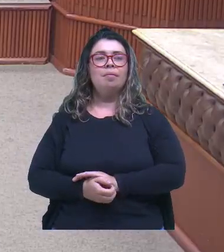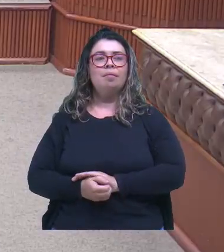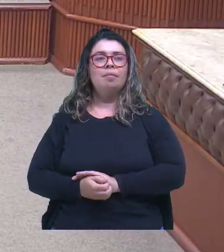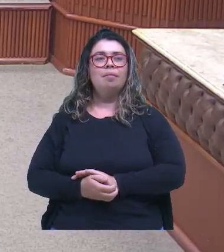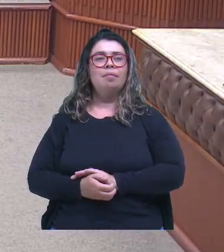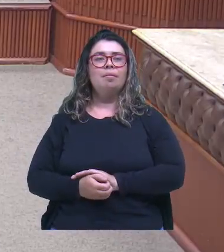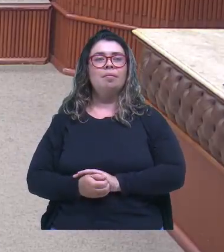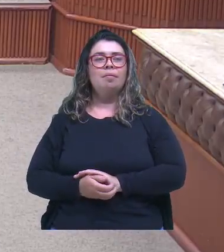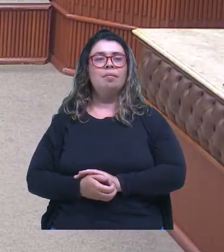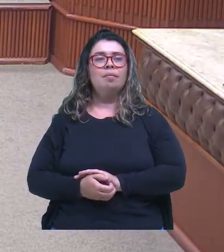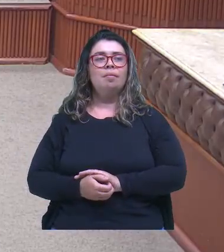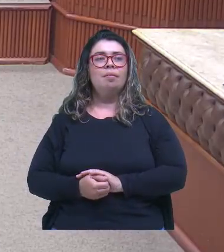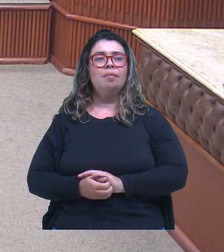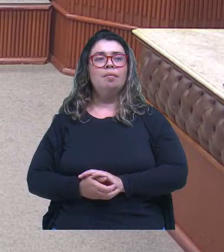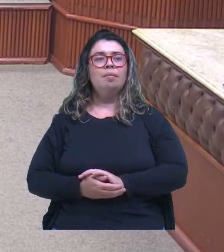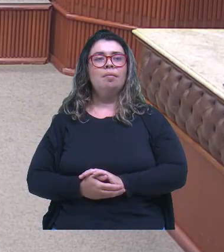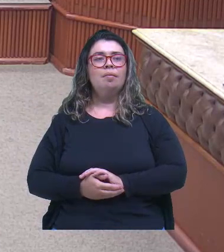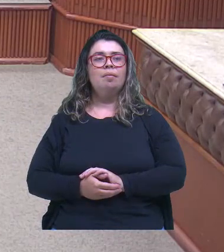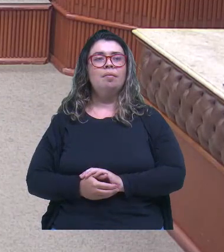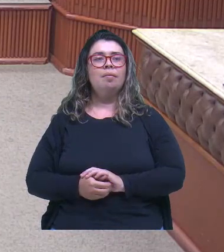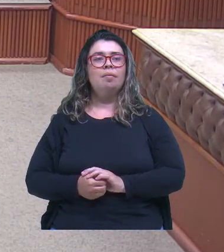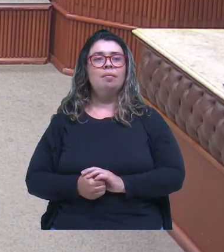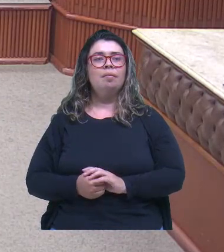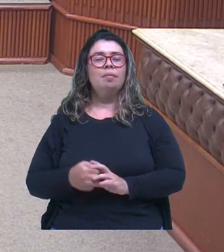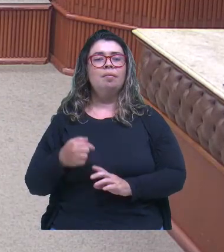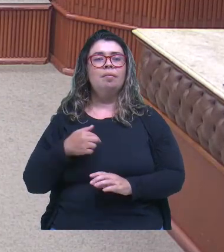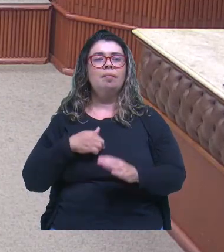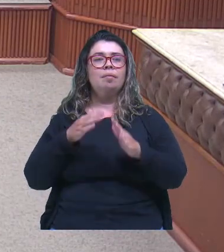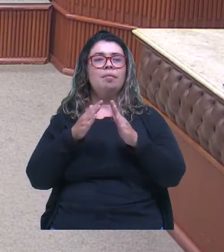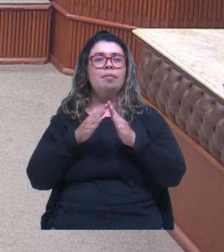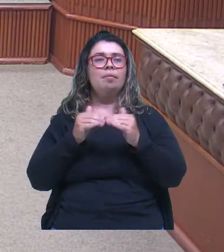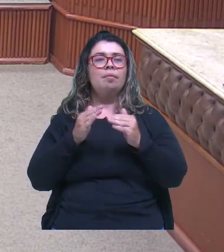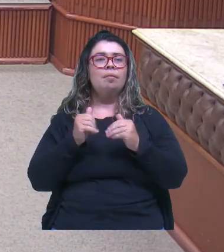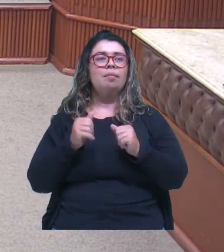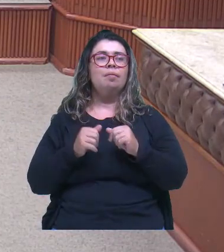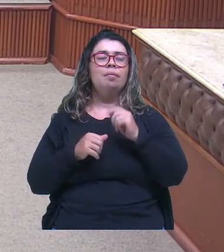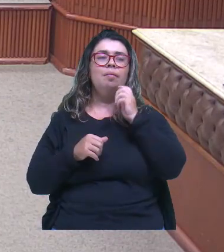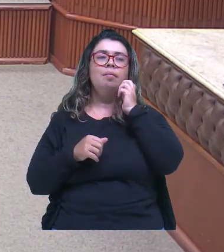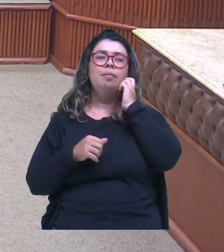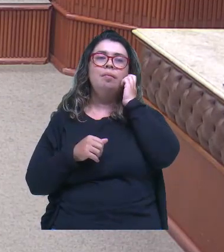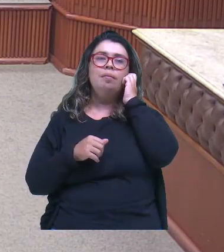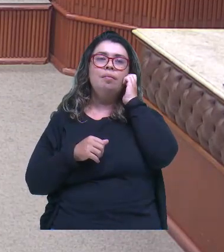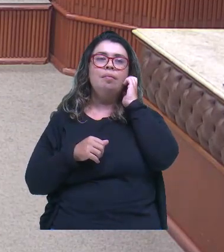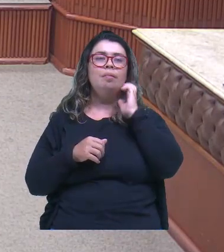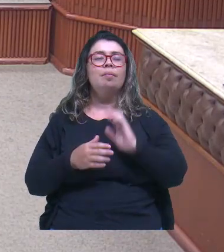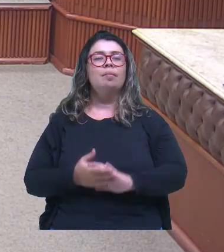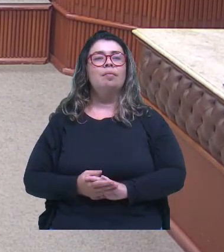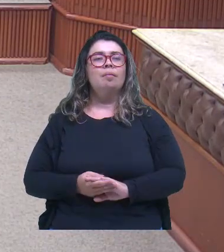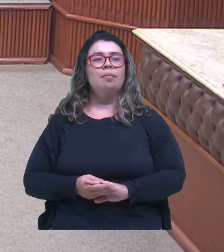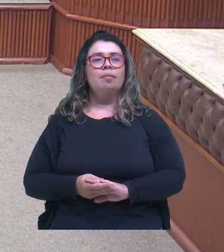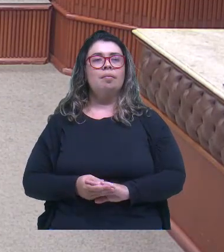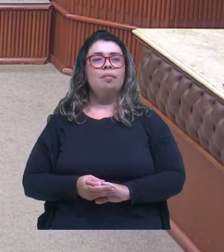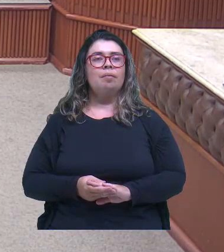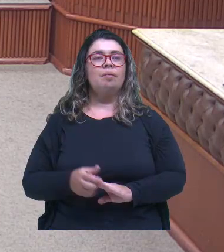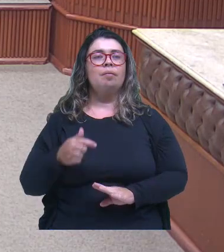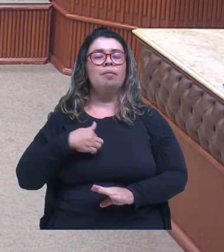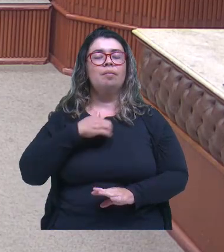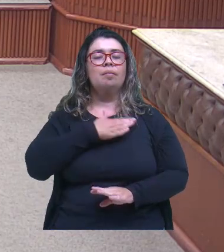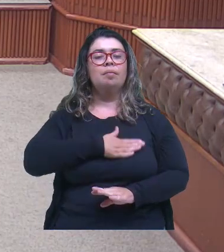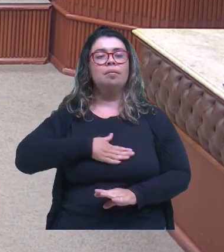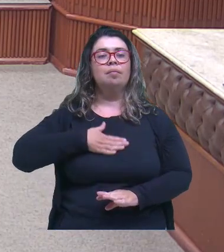Senhor presidente, eu peço a licença, só para quebrar um pouquinho. Pastor, se assim o senhor me permite. À vontade. Eu